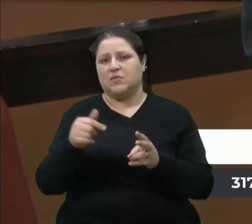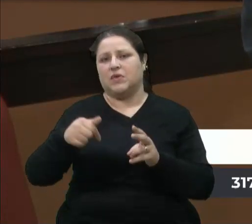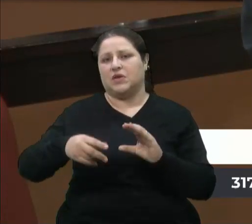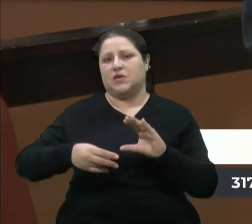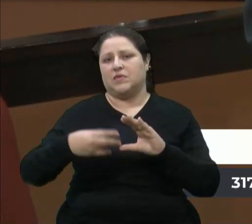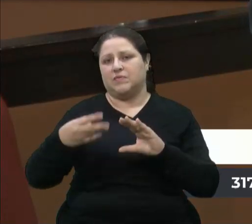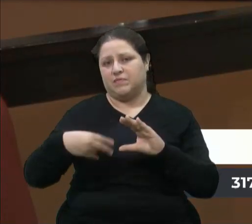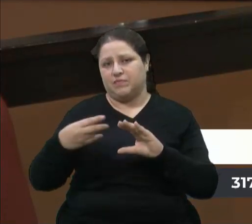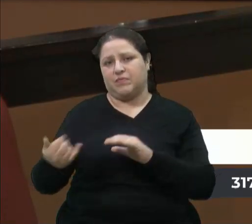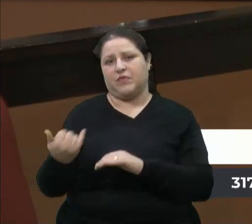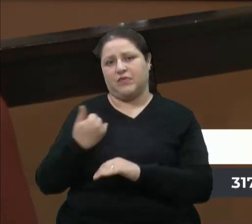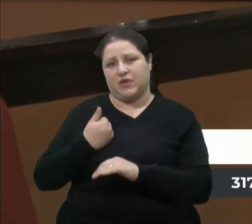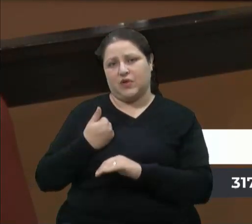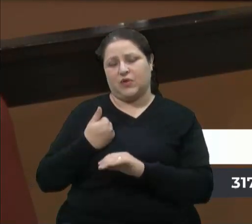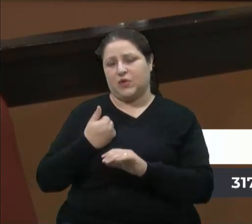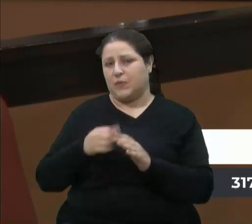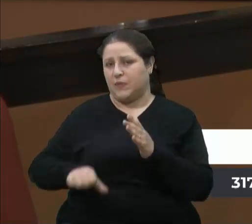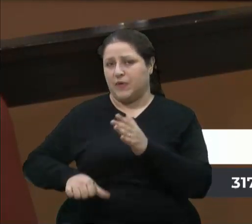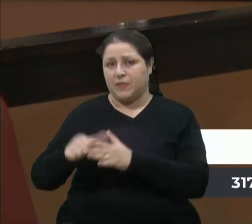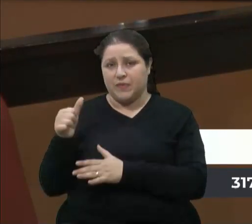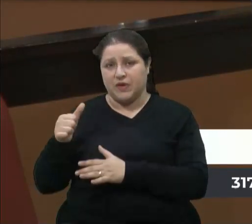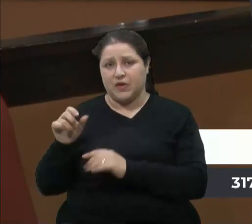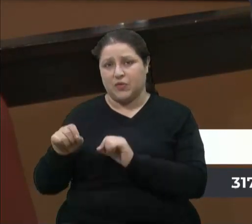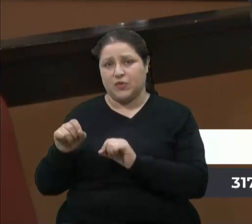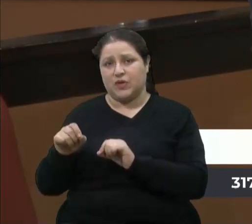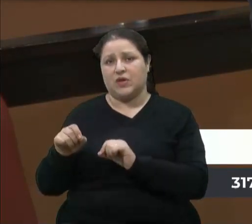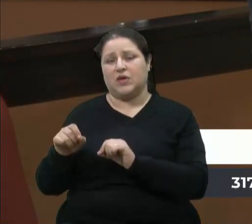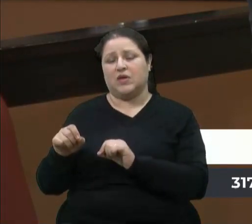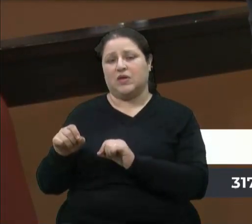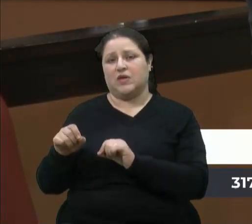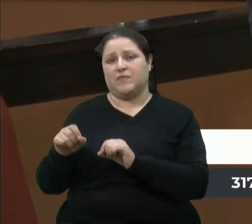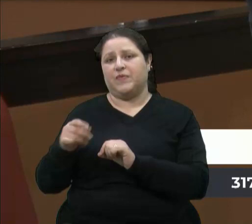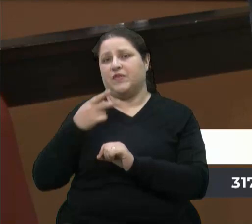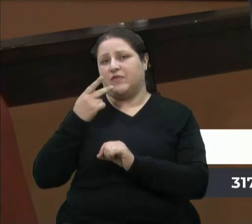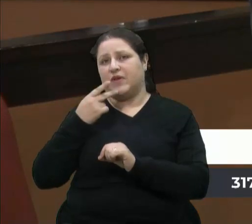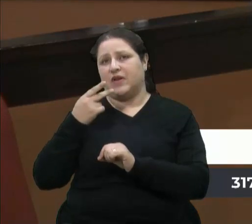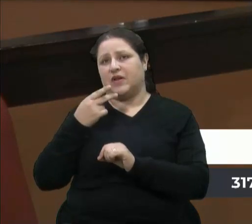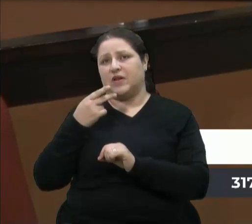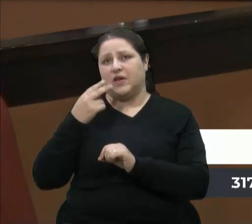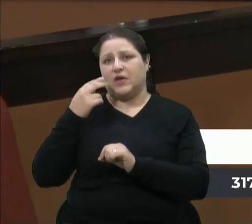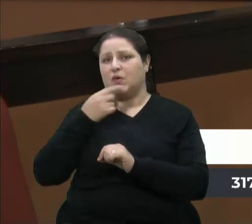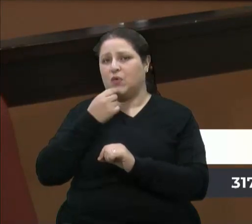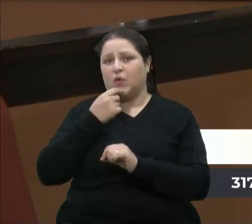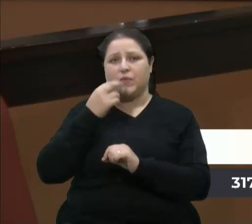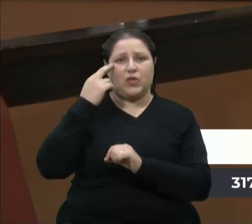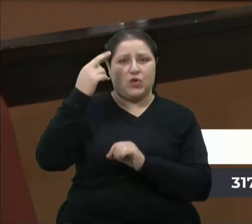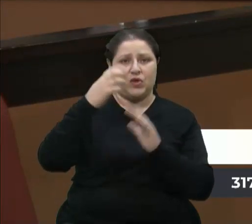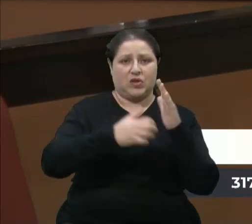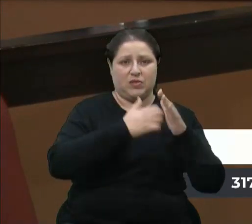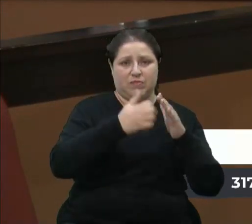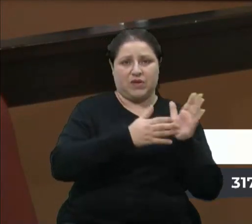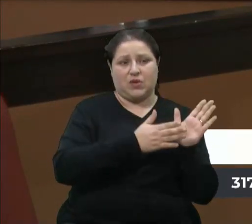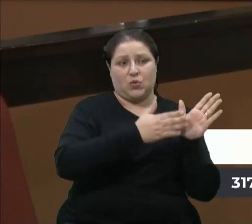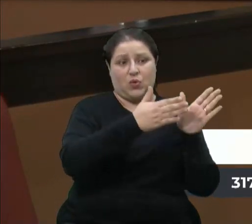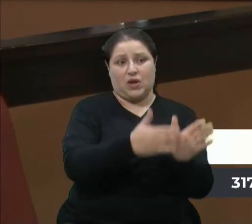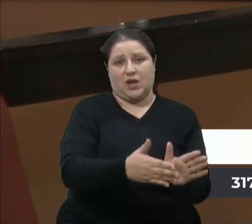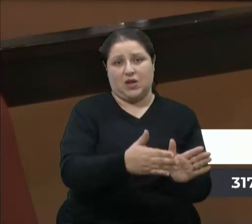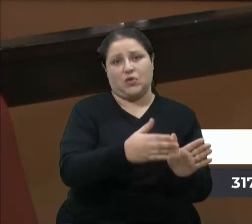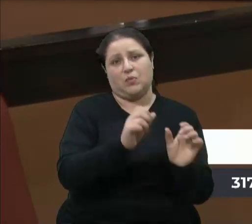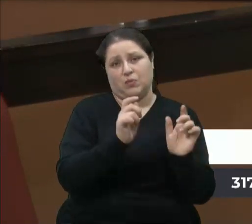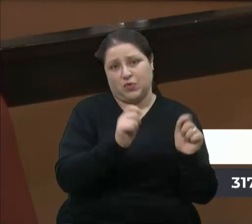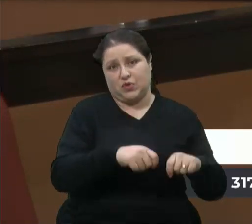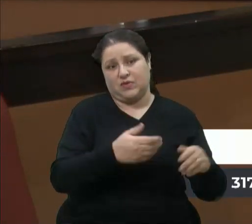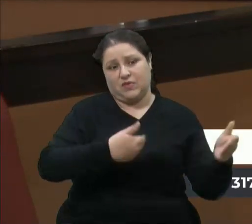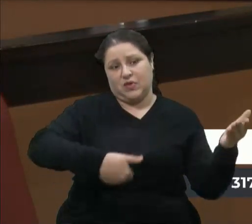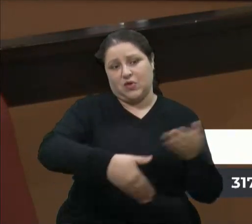casa, para mim também, que primeiro ia se oferecer para aquele empresário do lado para possível permuta, porque ele teria interesse daquela área para